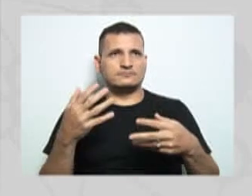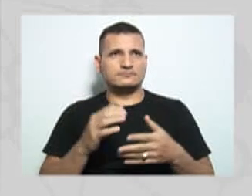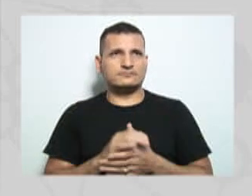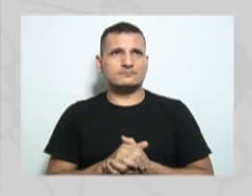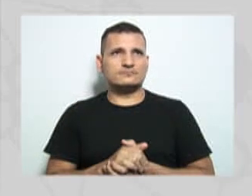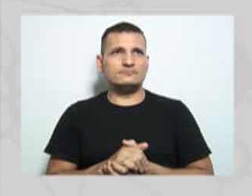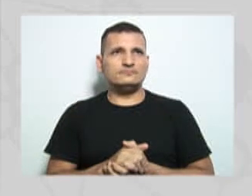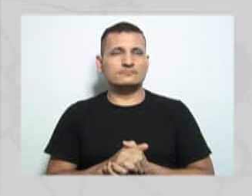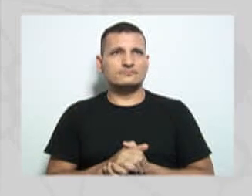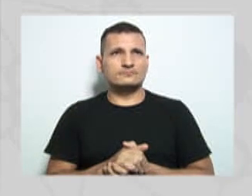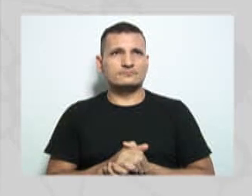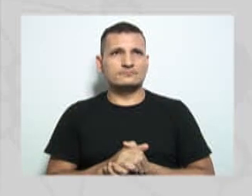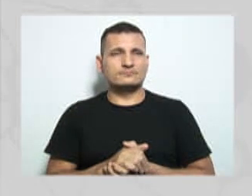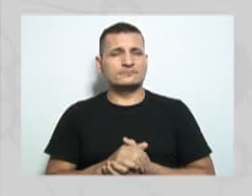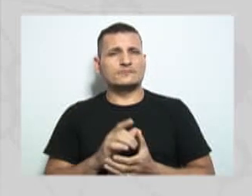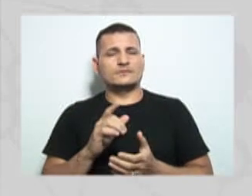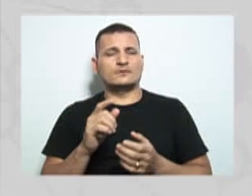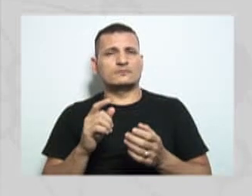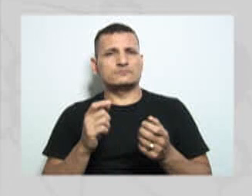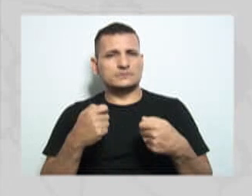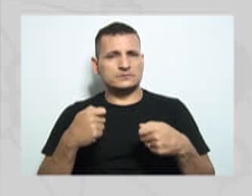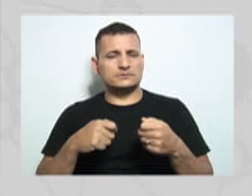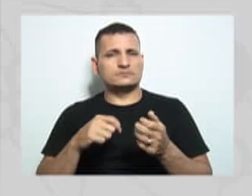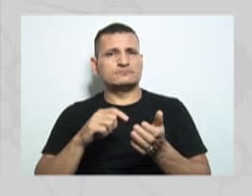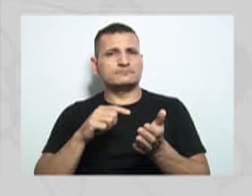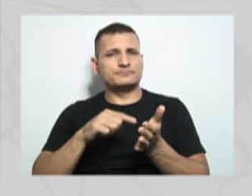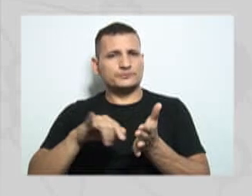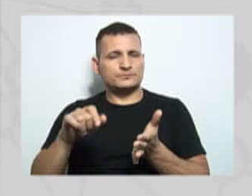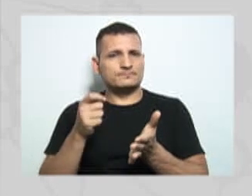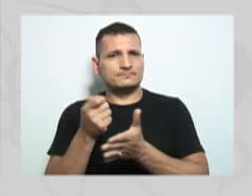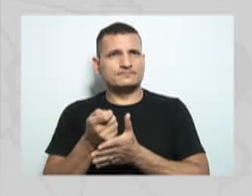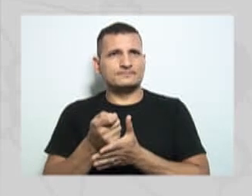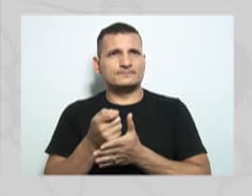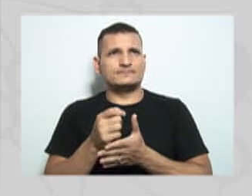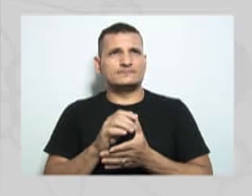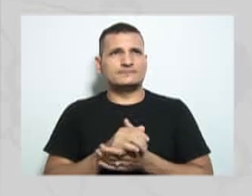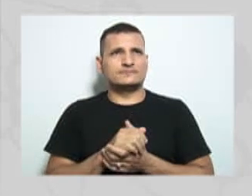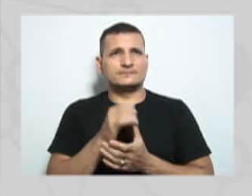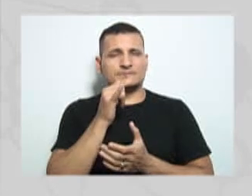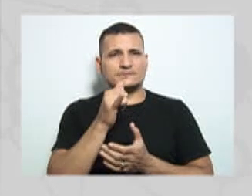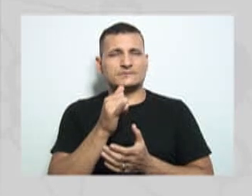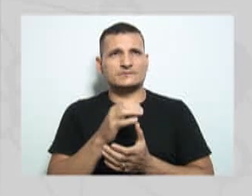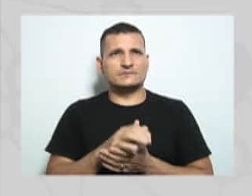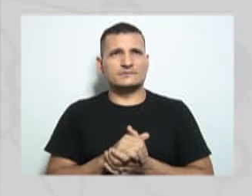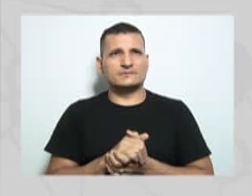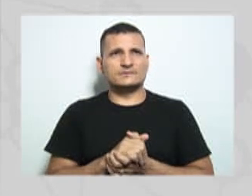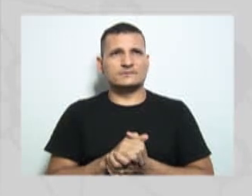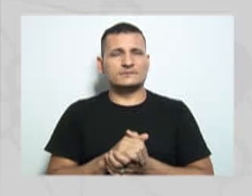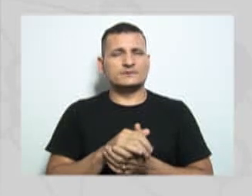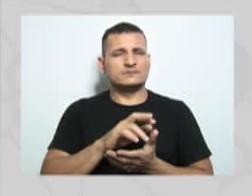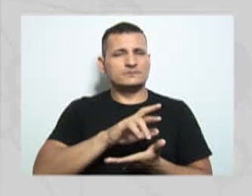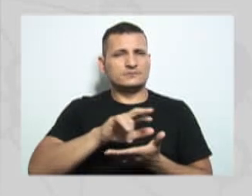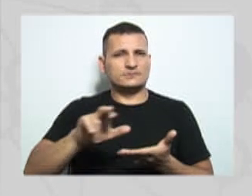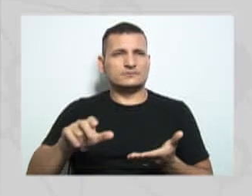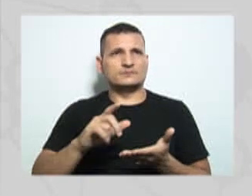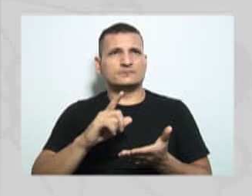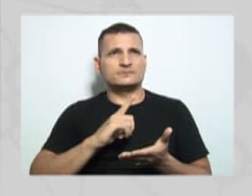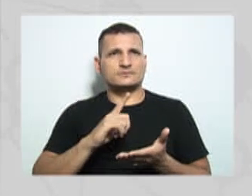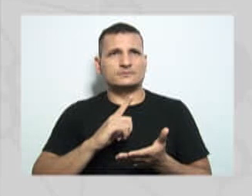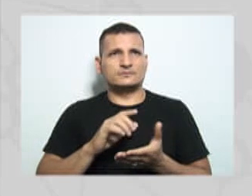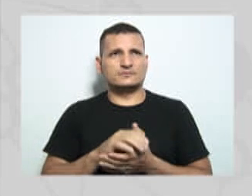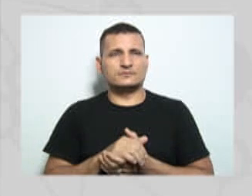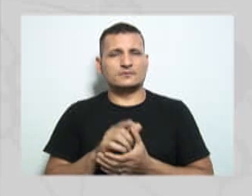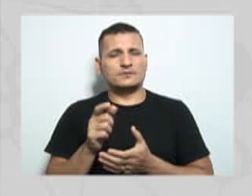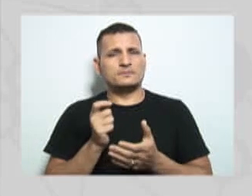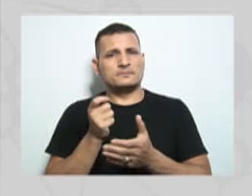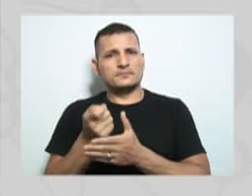sujeitos à retenção de imposto de renda decorrente de aplicações financeiras de renda fixas e de renda variável. Sujeito a essa condição,